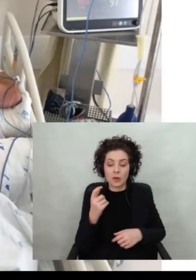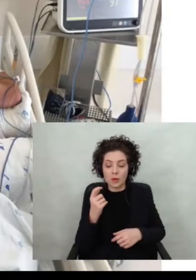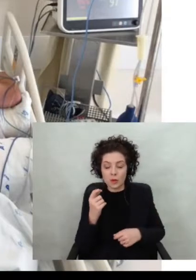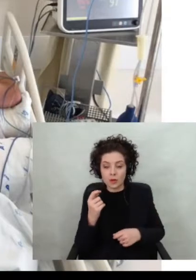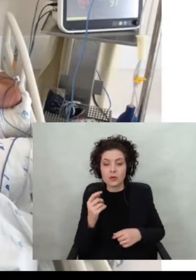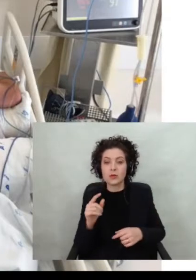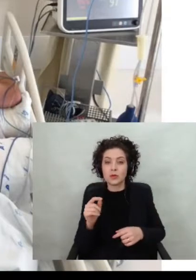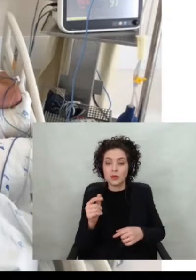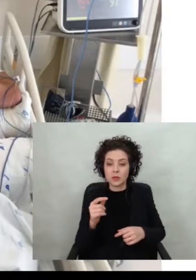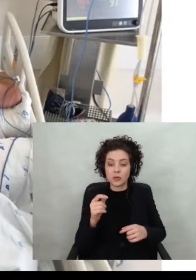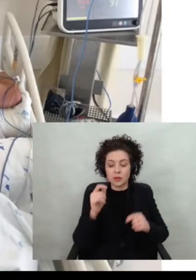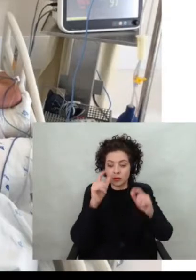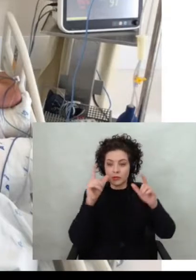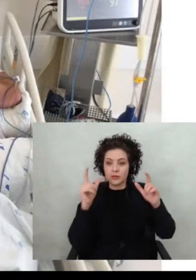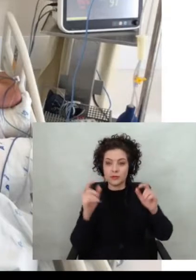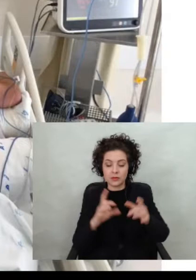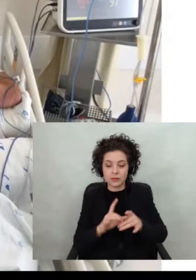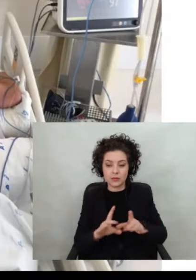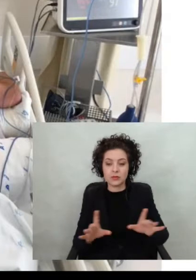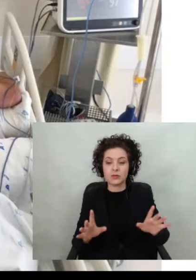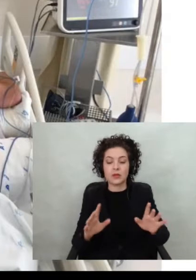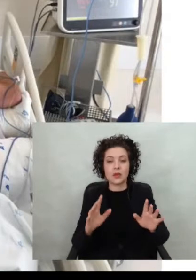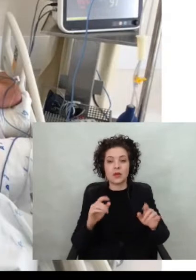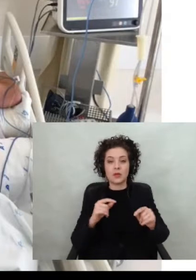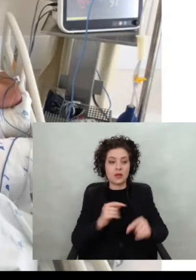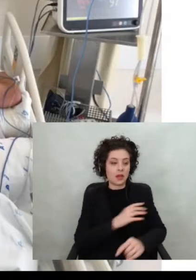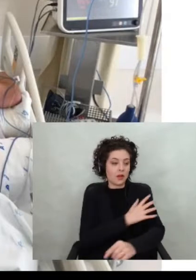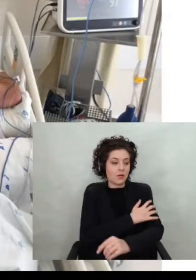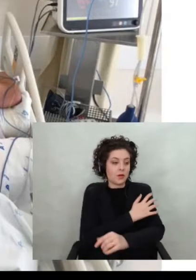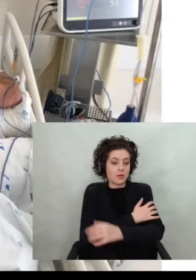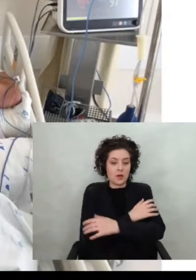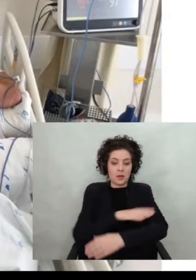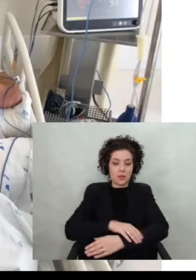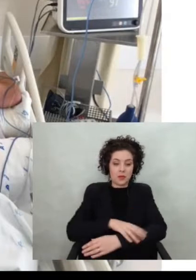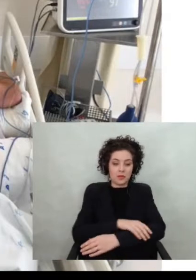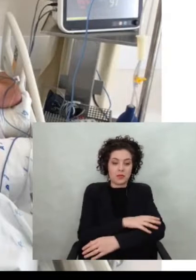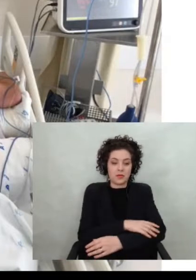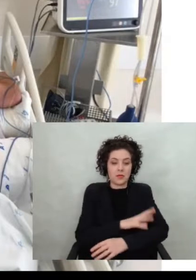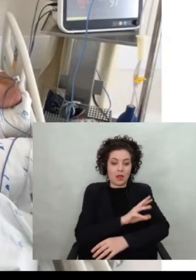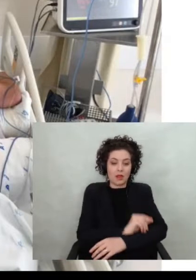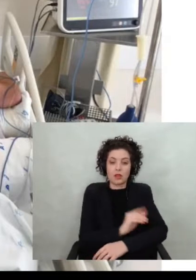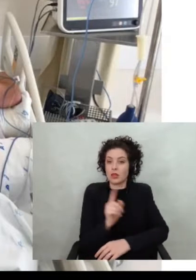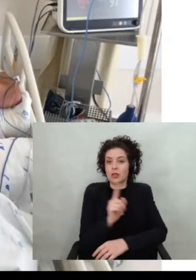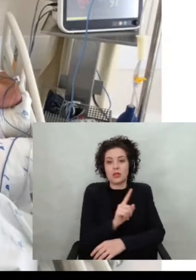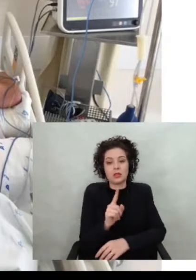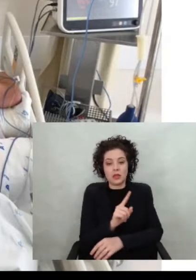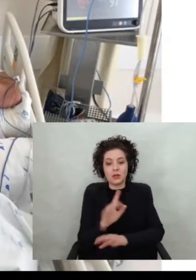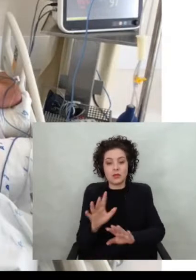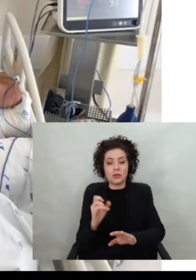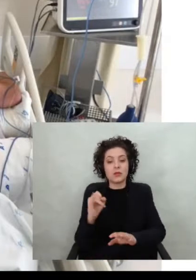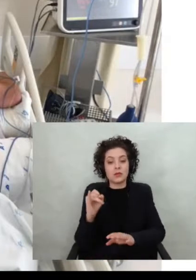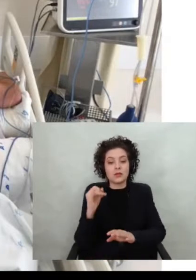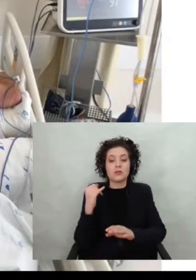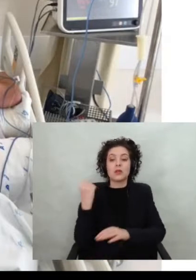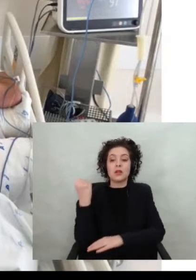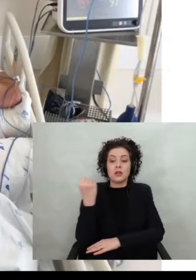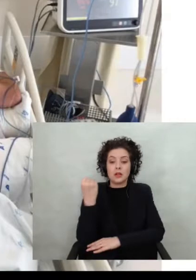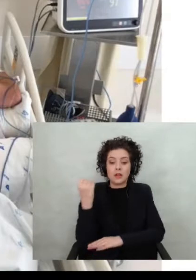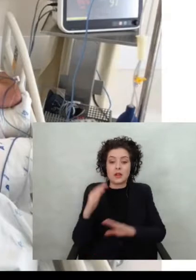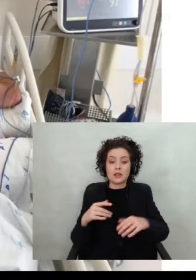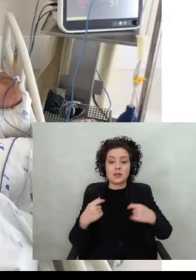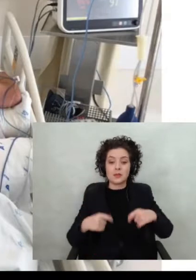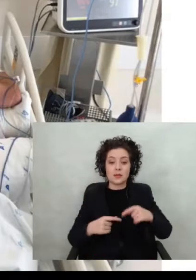diário, evitar bloqueador neuromuscular. E tudo isso tem que ser acoplado com um paciente grave que necessita, muitas vezes, sim,